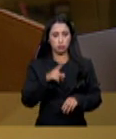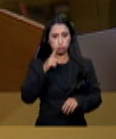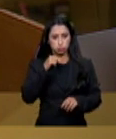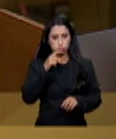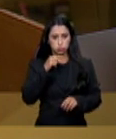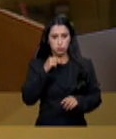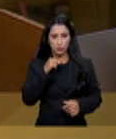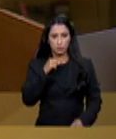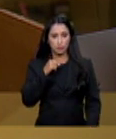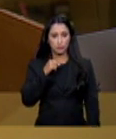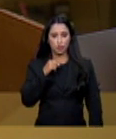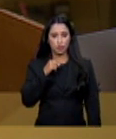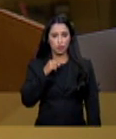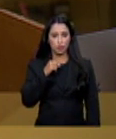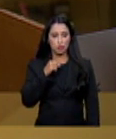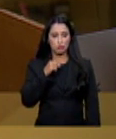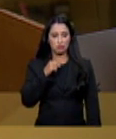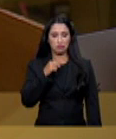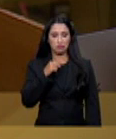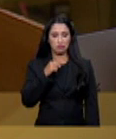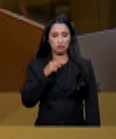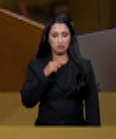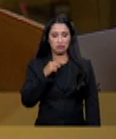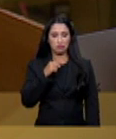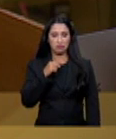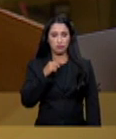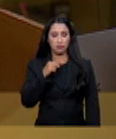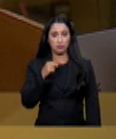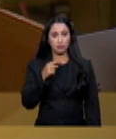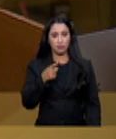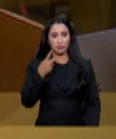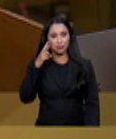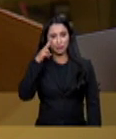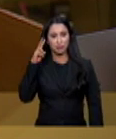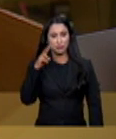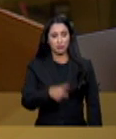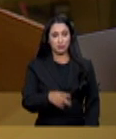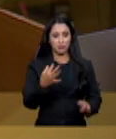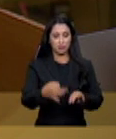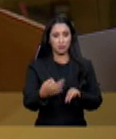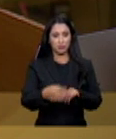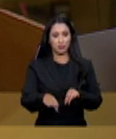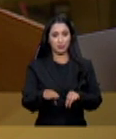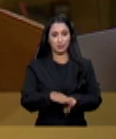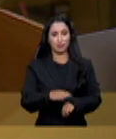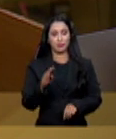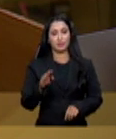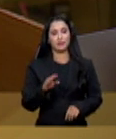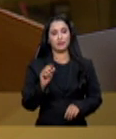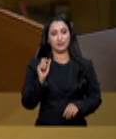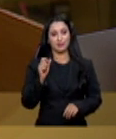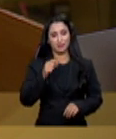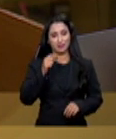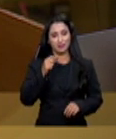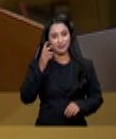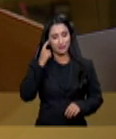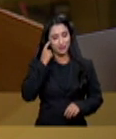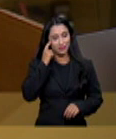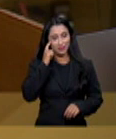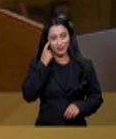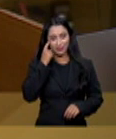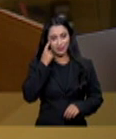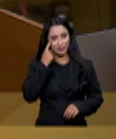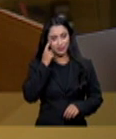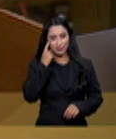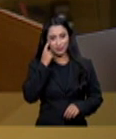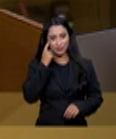procedimento a ser observado, quanto à observação do ministro Cássio Nunes Marques sobre os limites das